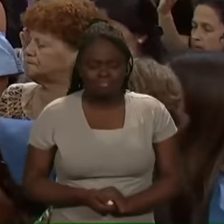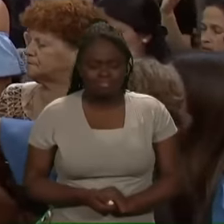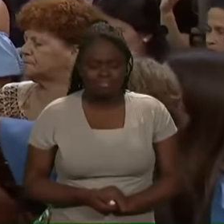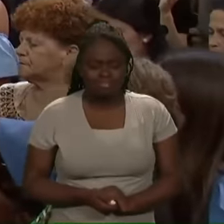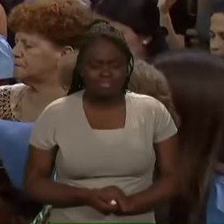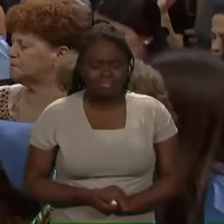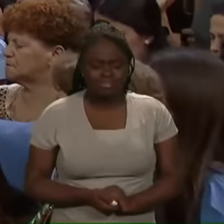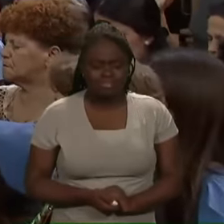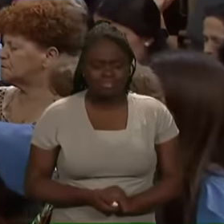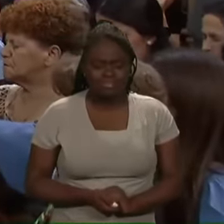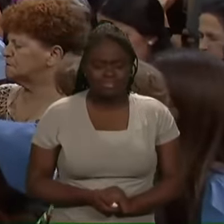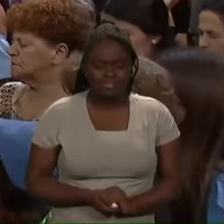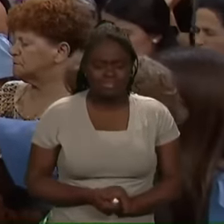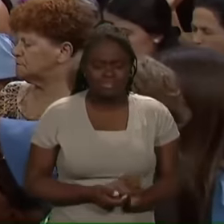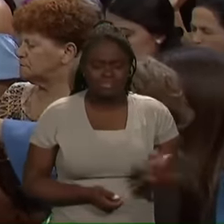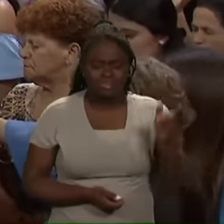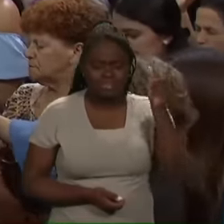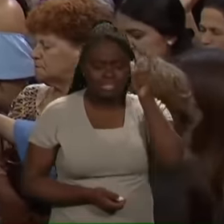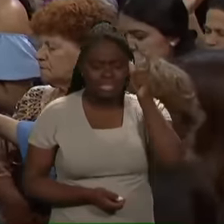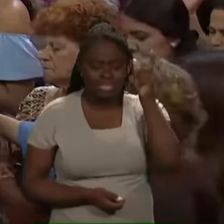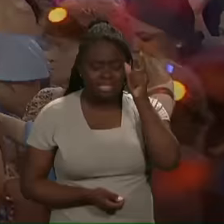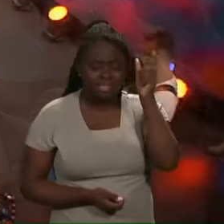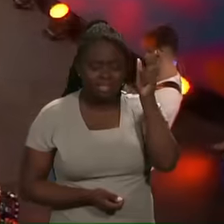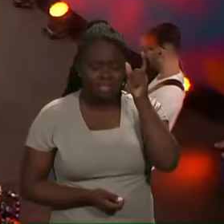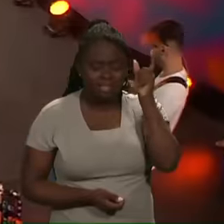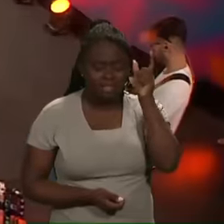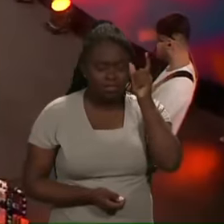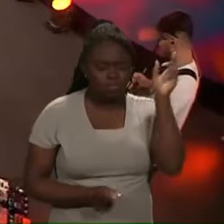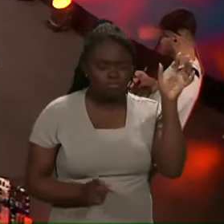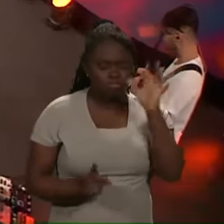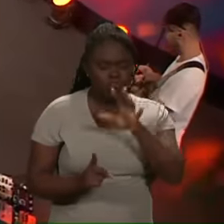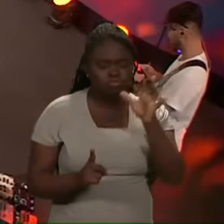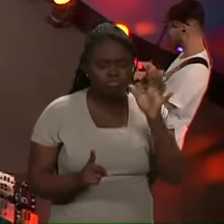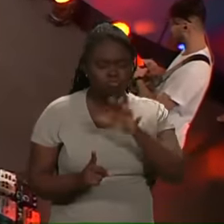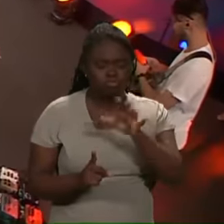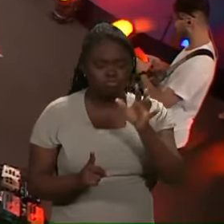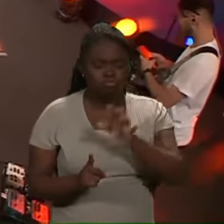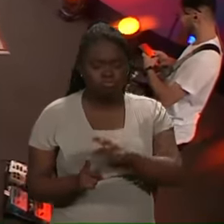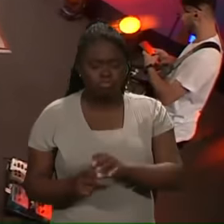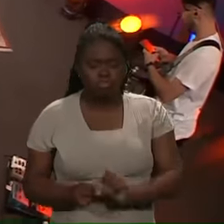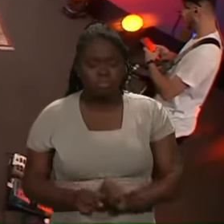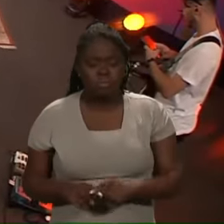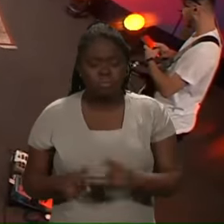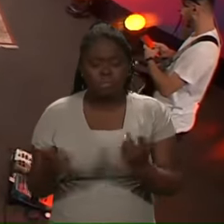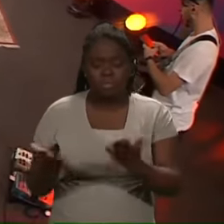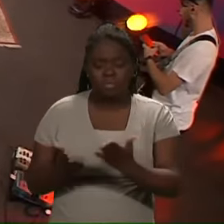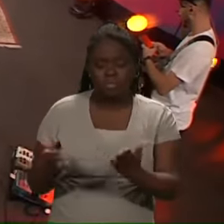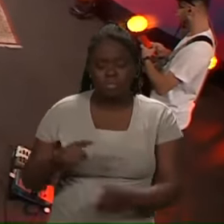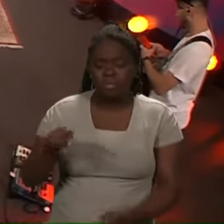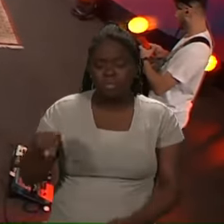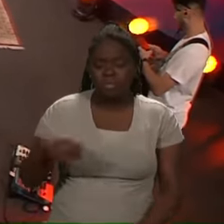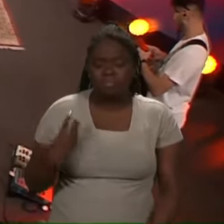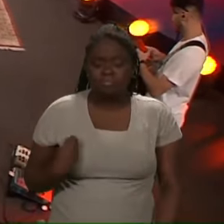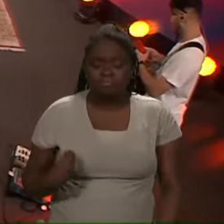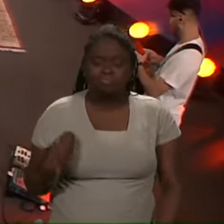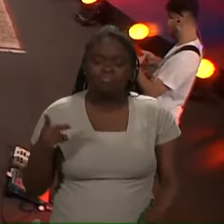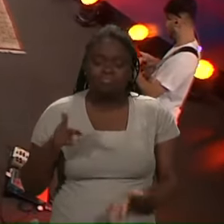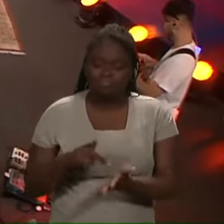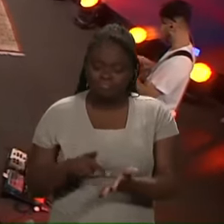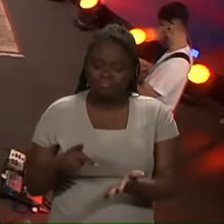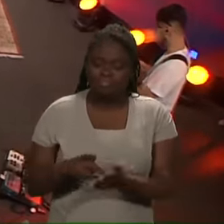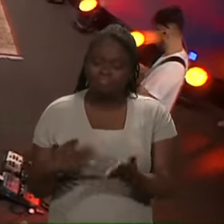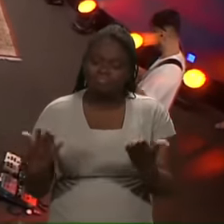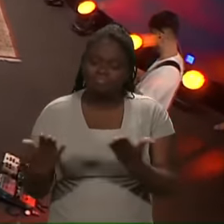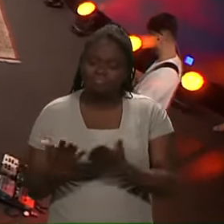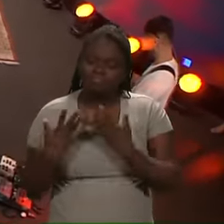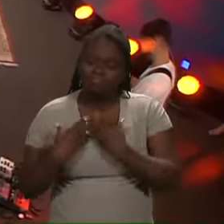que é um mentiroso, que ela passe a viver a verdade a partir de hoje e desfrutar